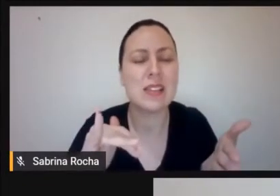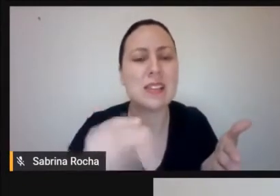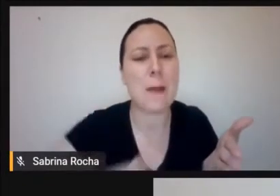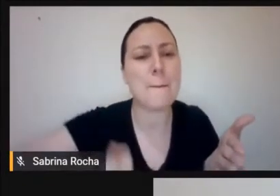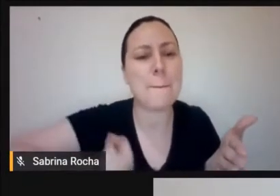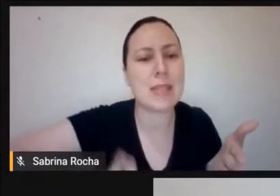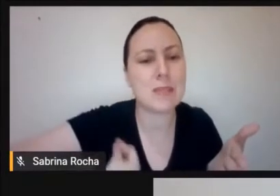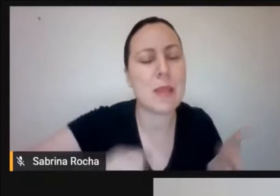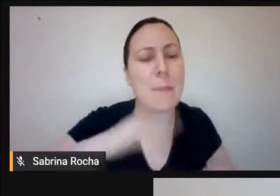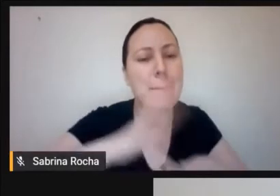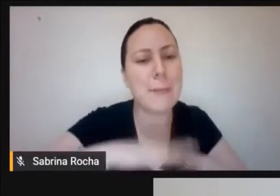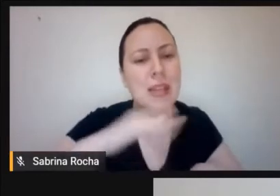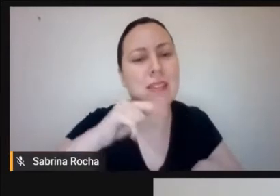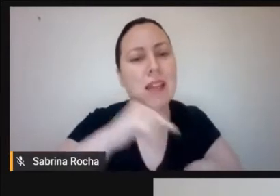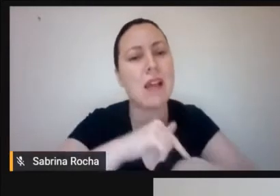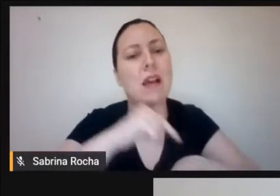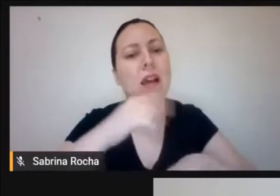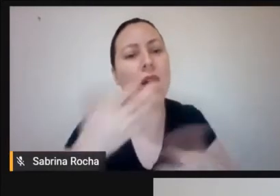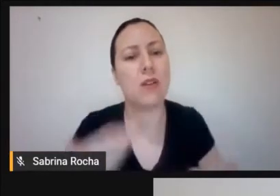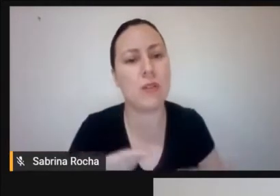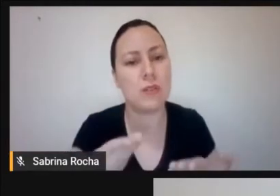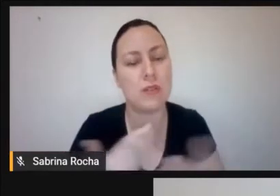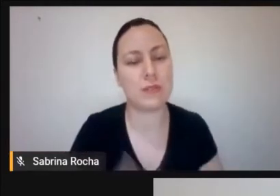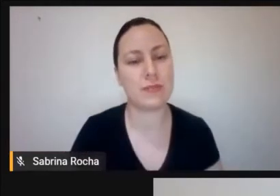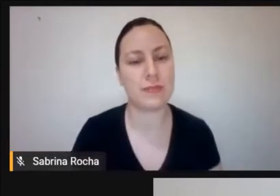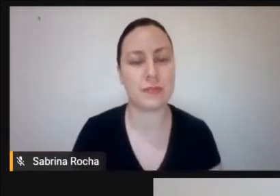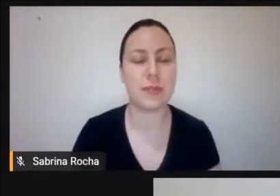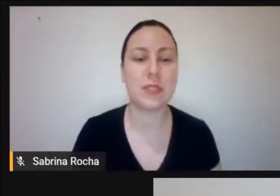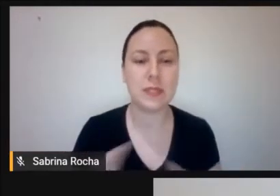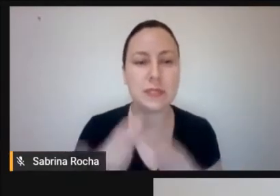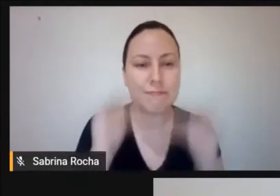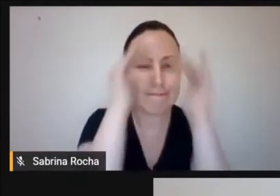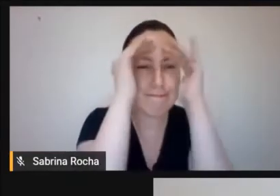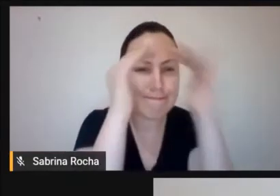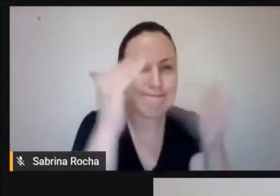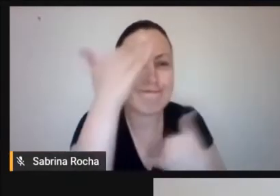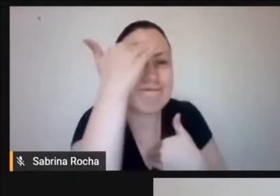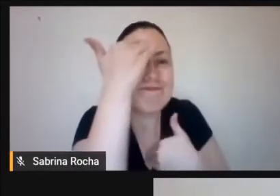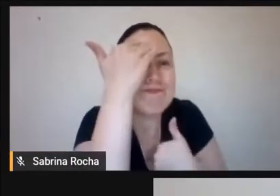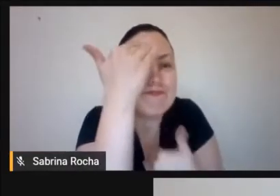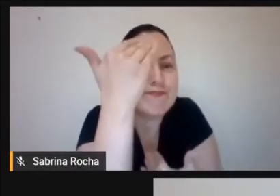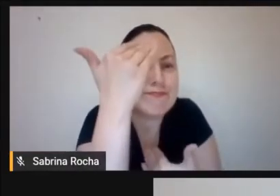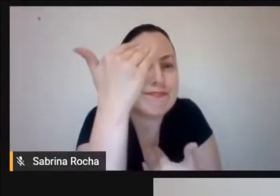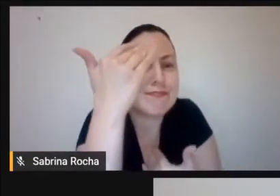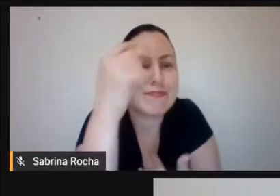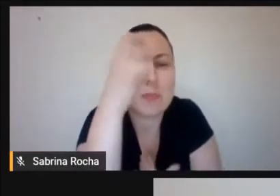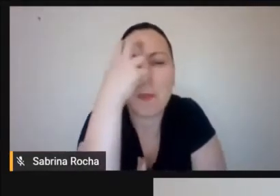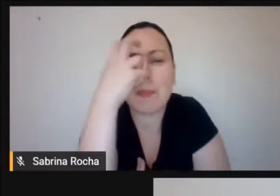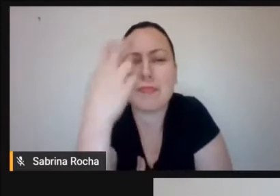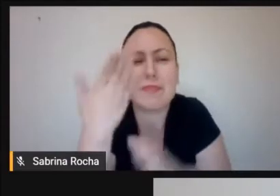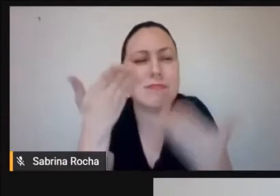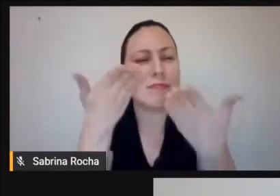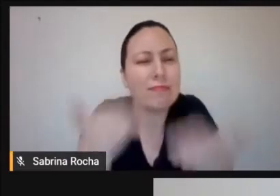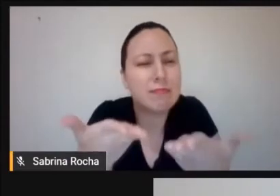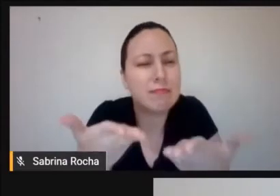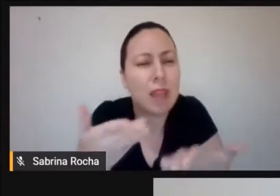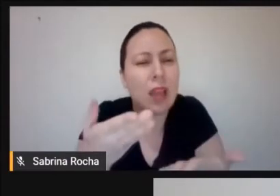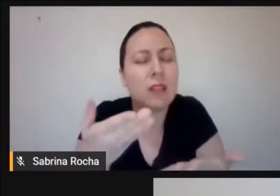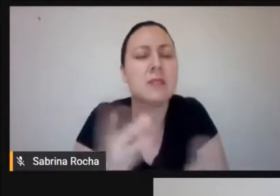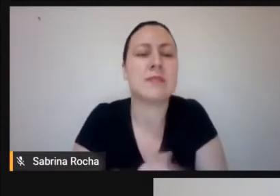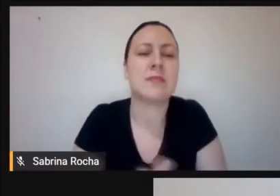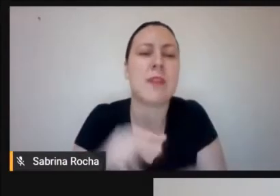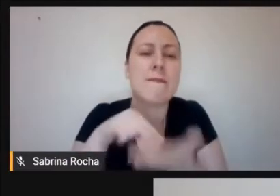vivemos, e ele gostaria também de expressar o respeito, admiração e gratidão por sua sabedoria, lucidez e firmeza no